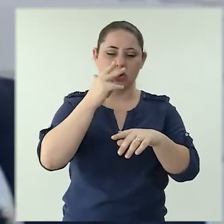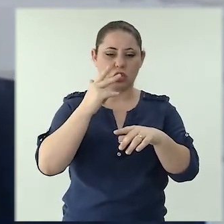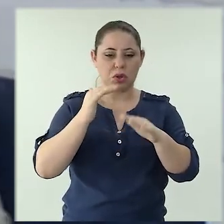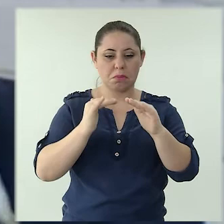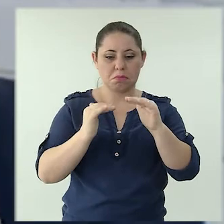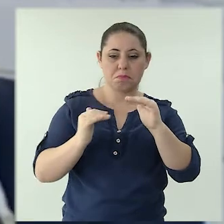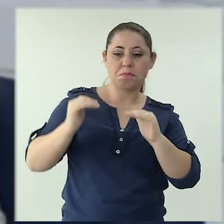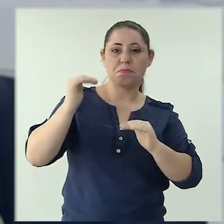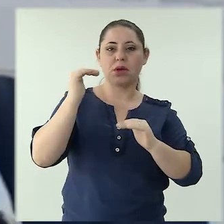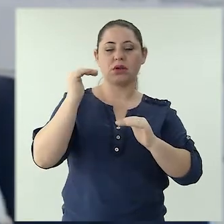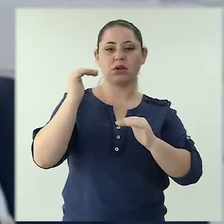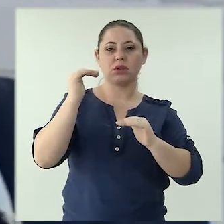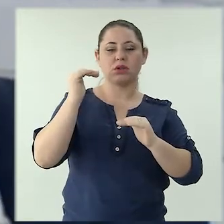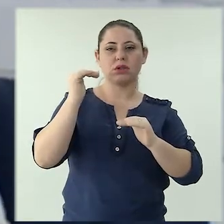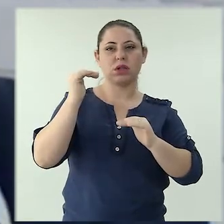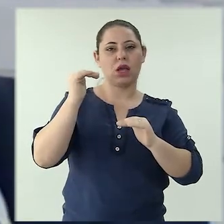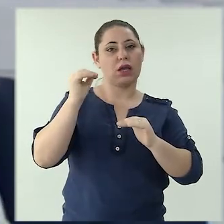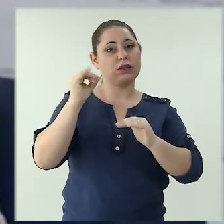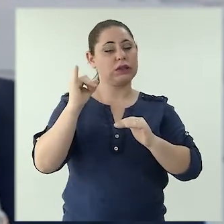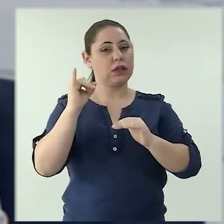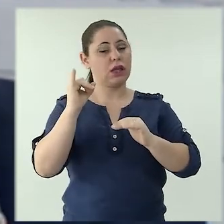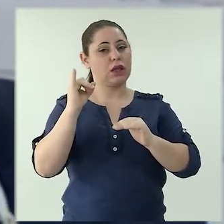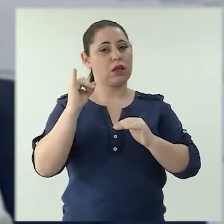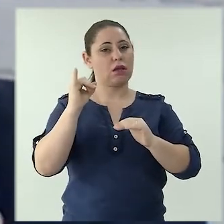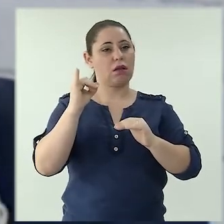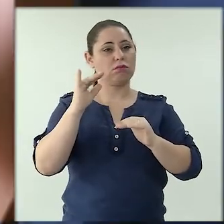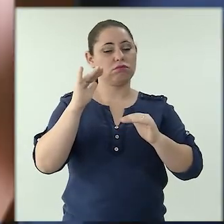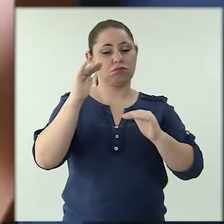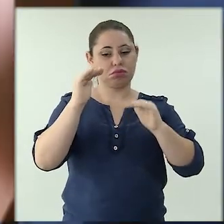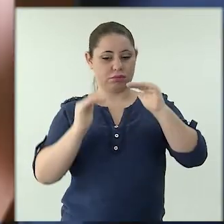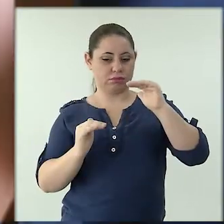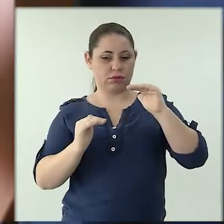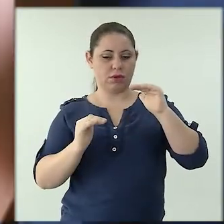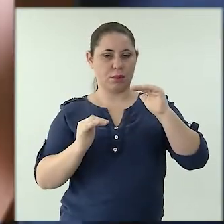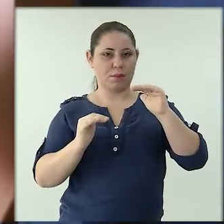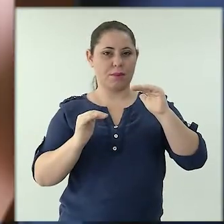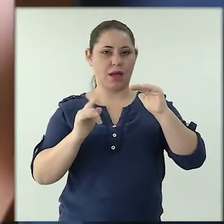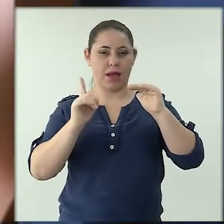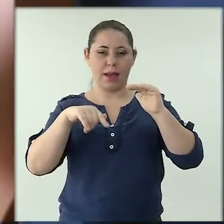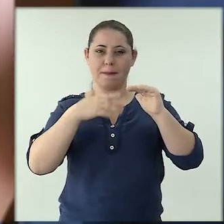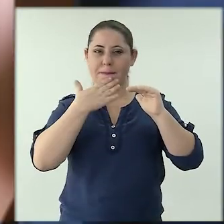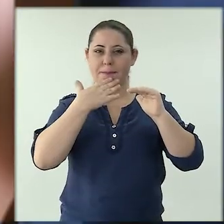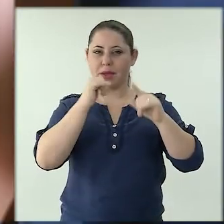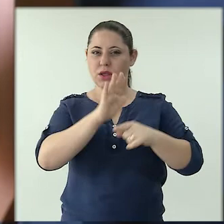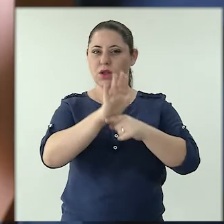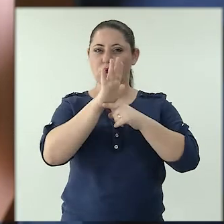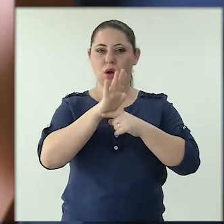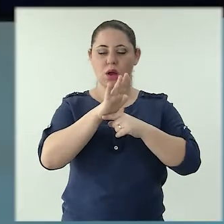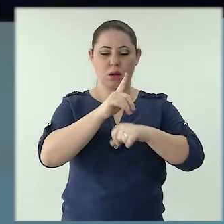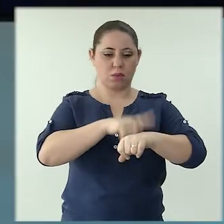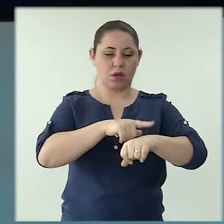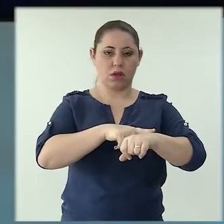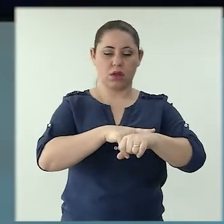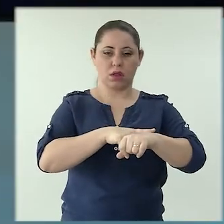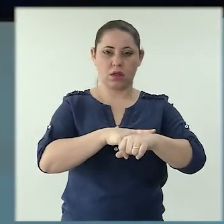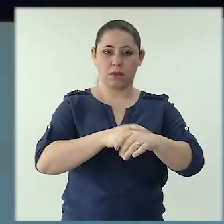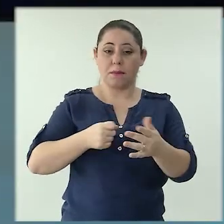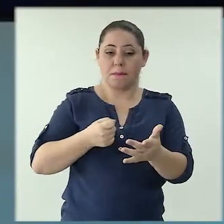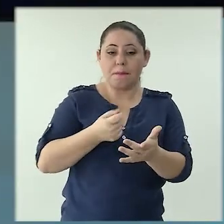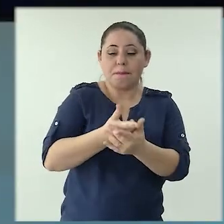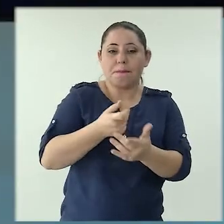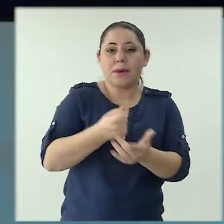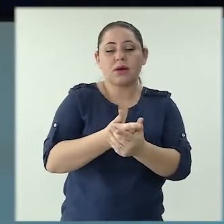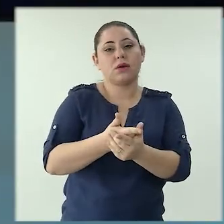perante esse um pouco mais barata, vamos dizer assim. A gente poderia dizer que é um custo-benefício maior, tanto pelo tempo, porque você vai estar pagando,